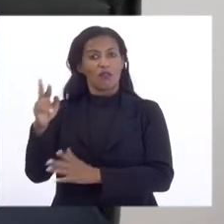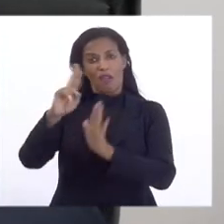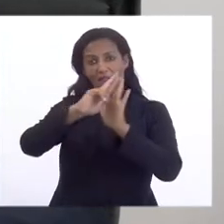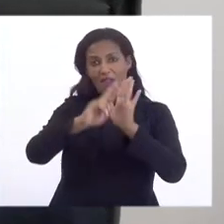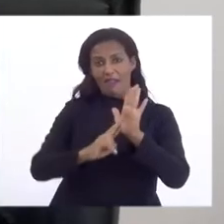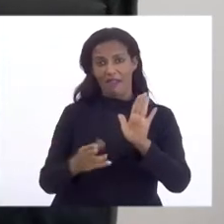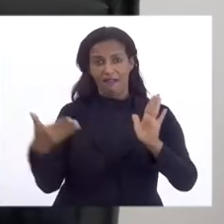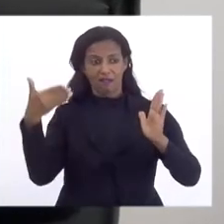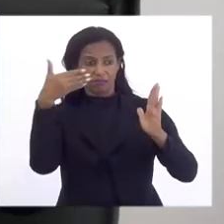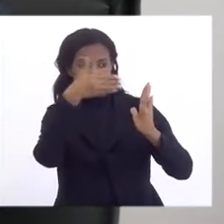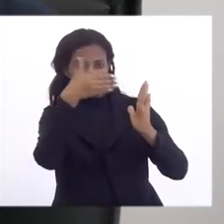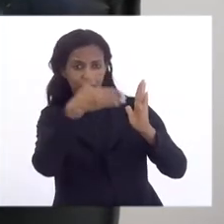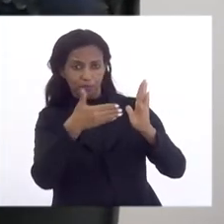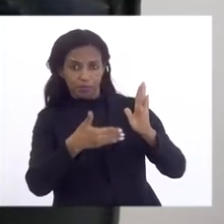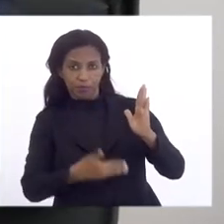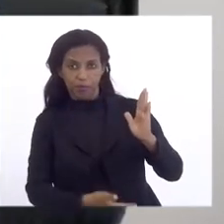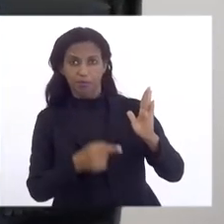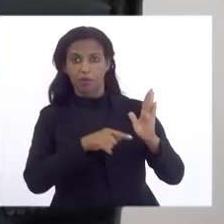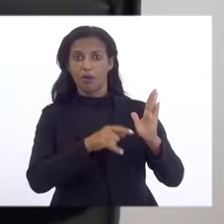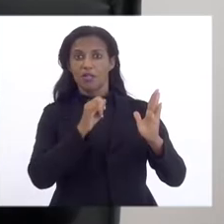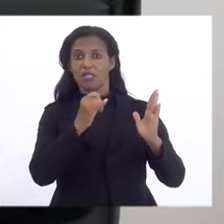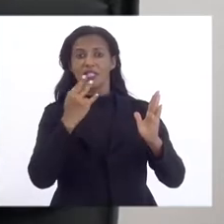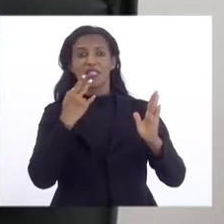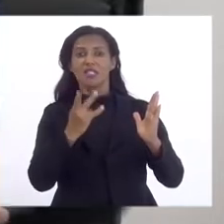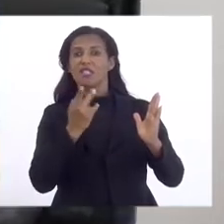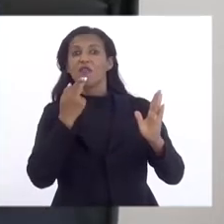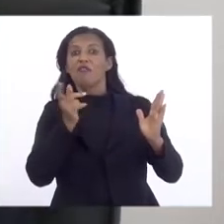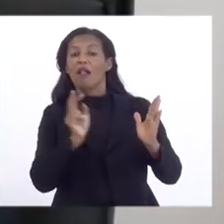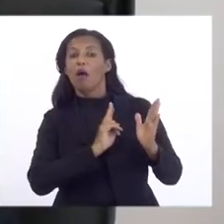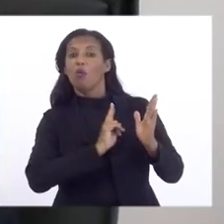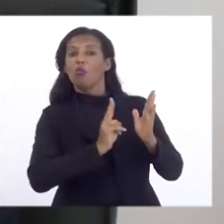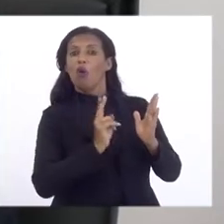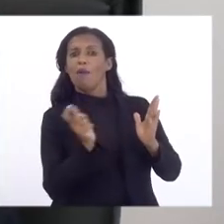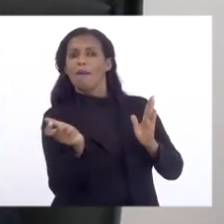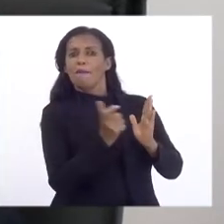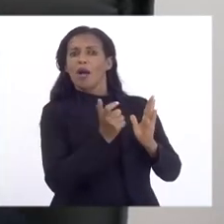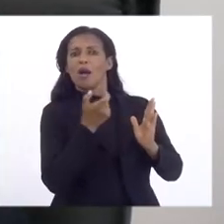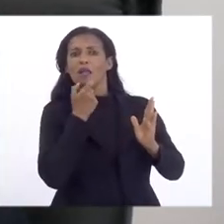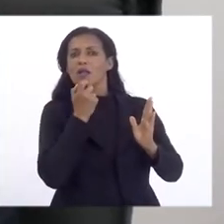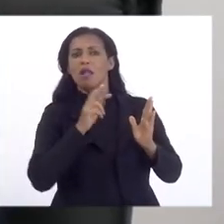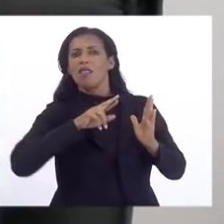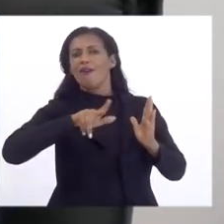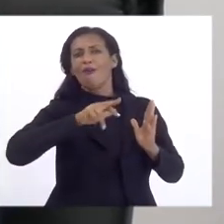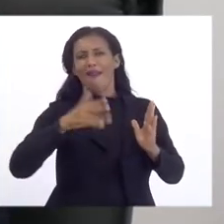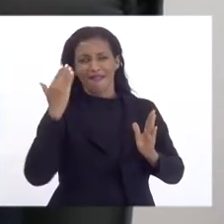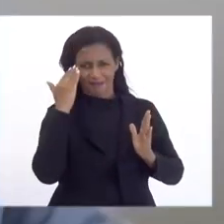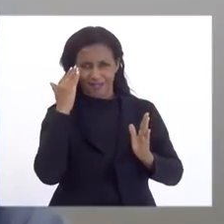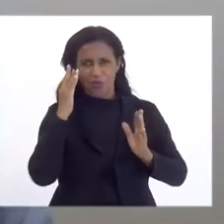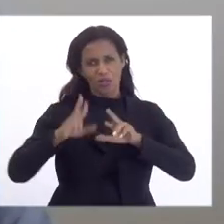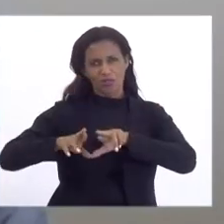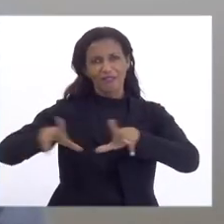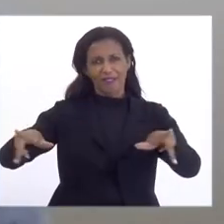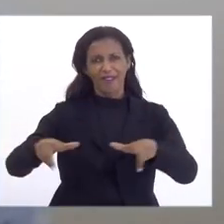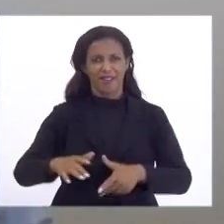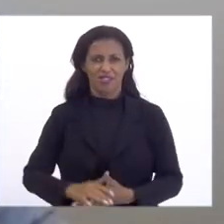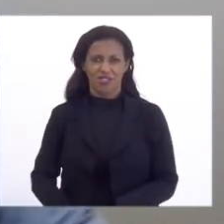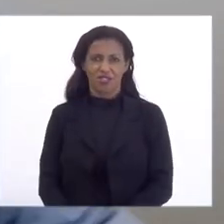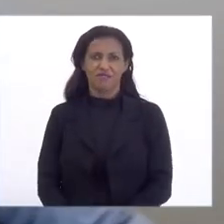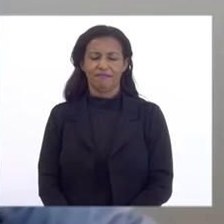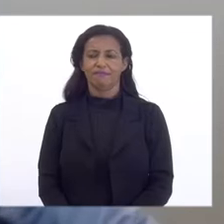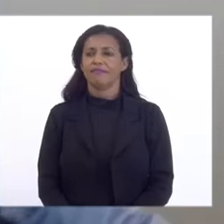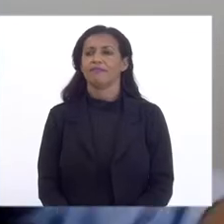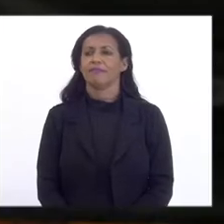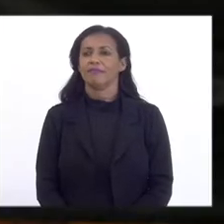específicas. Se não disser beach soccer, não é beach soccer. Ok, já entendi então. O deputado